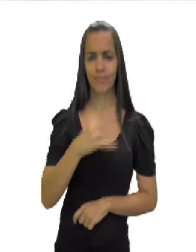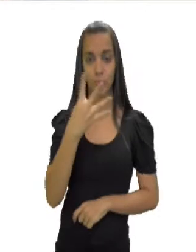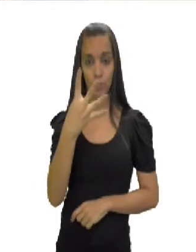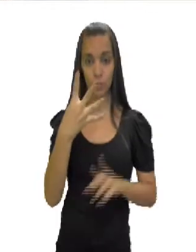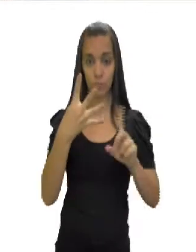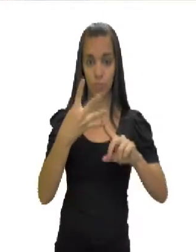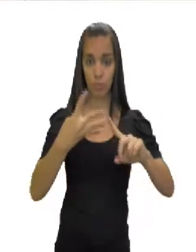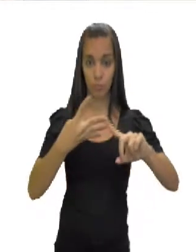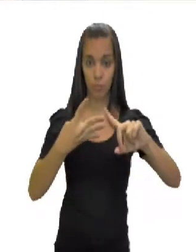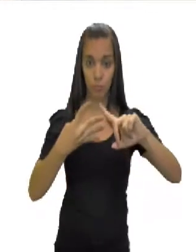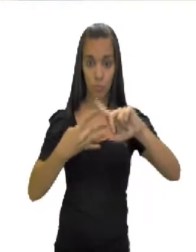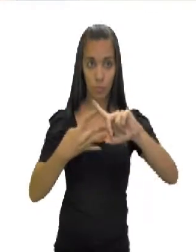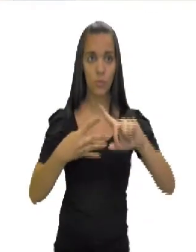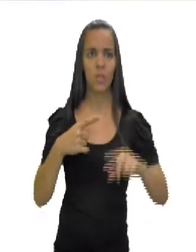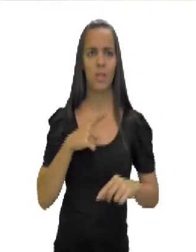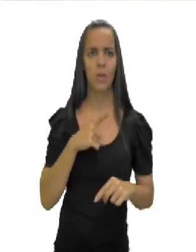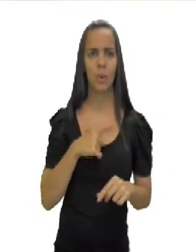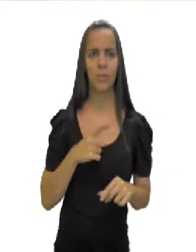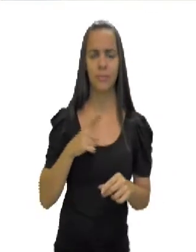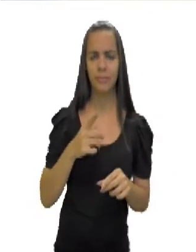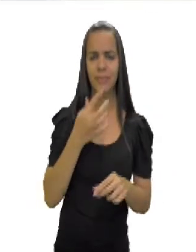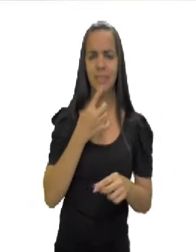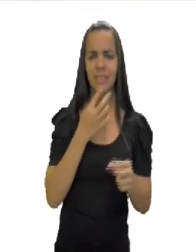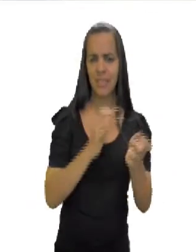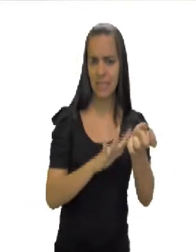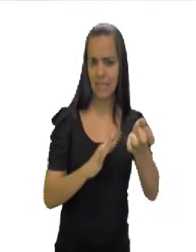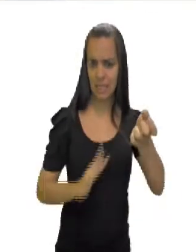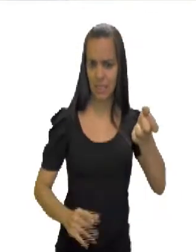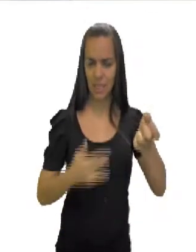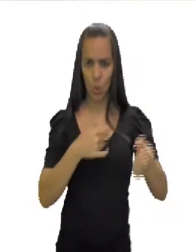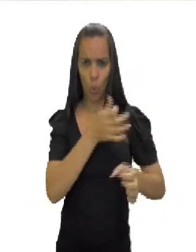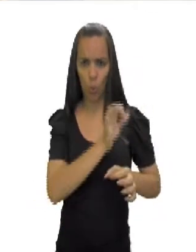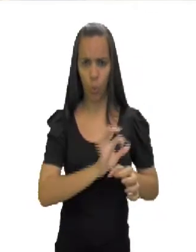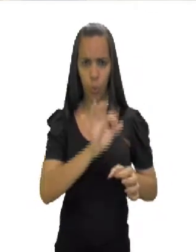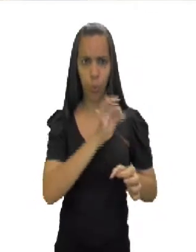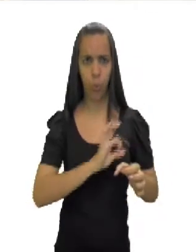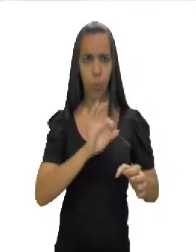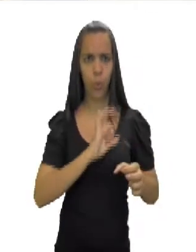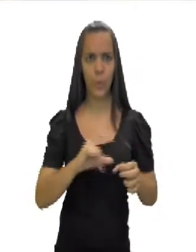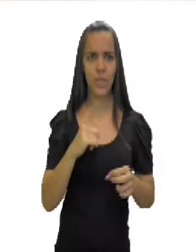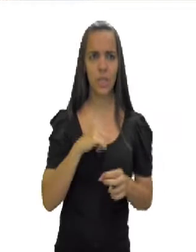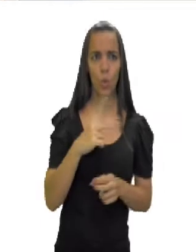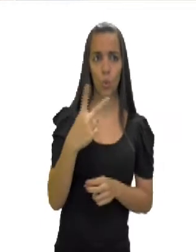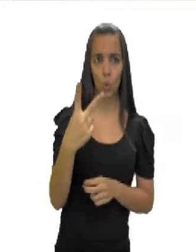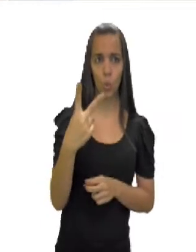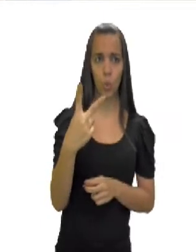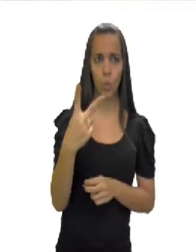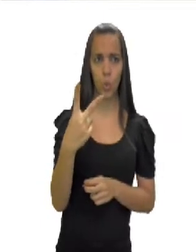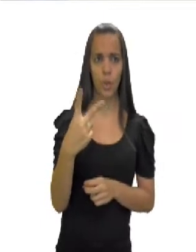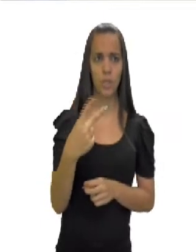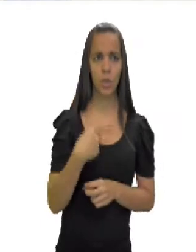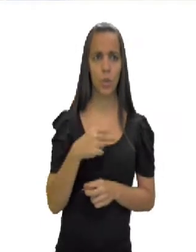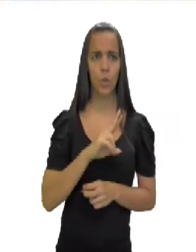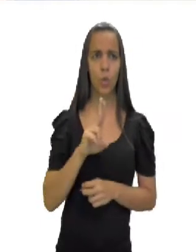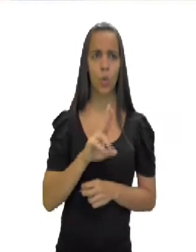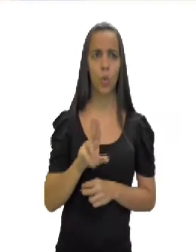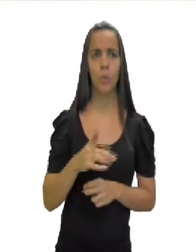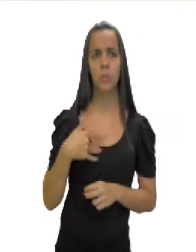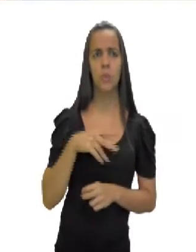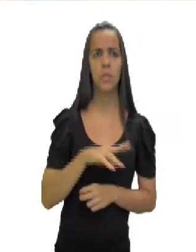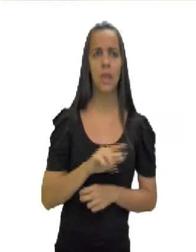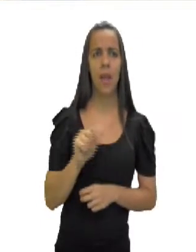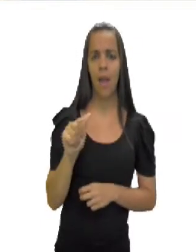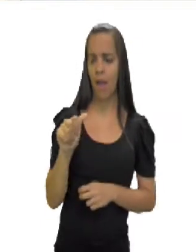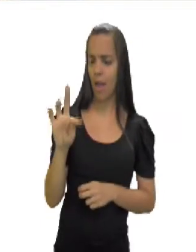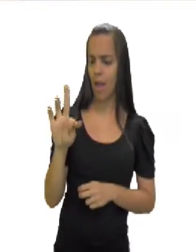4 cavidades cheias de sangue. As 2 cavidades de cima são chamadas de átrios e